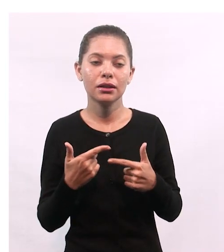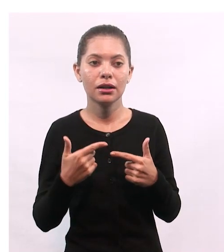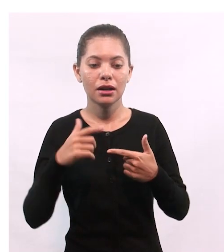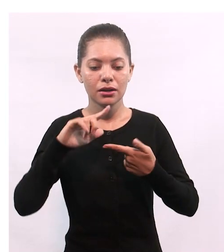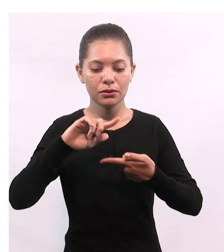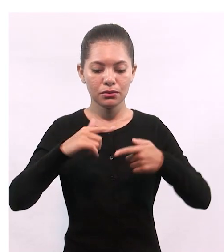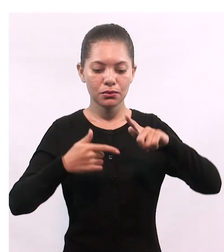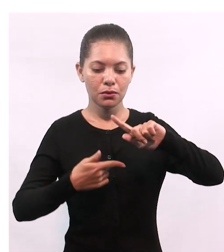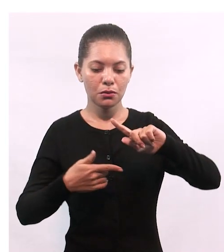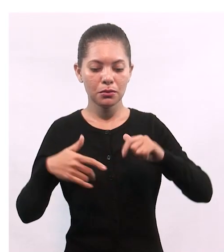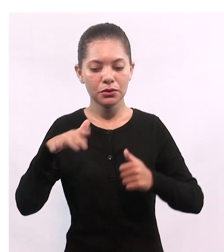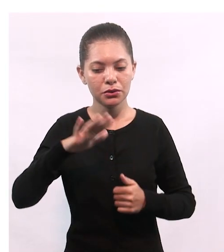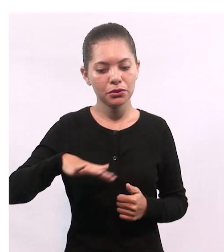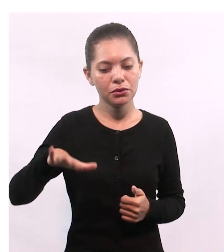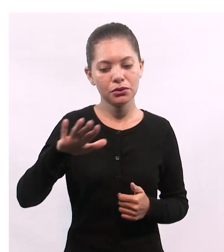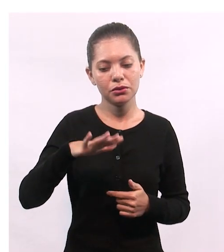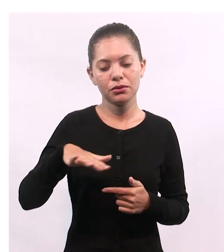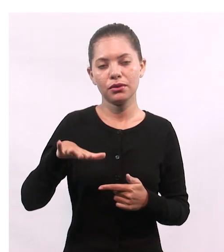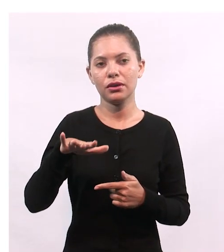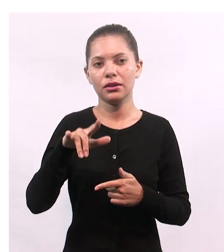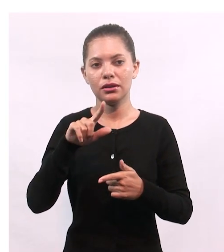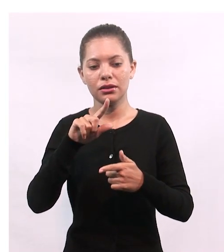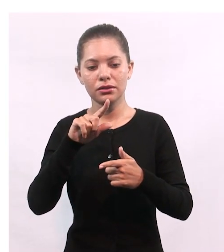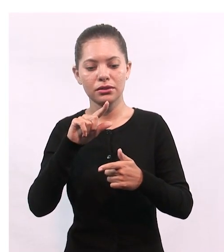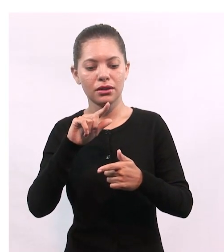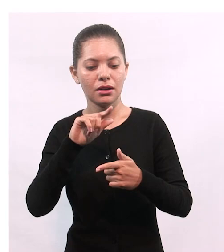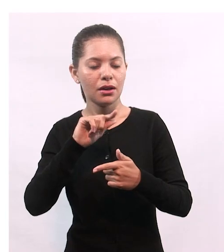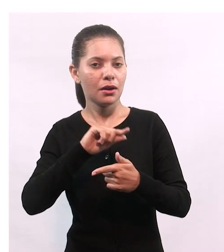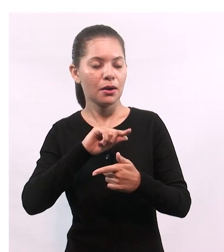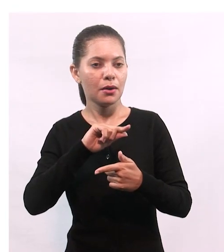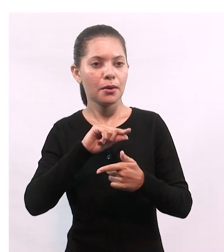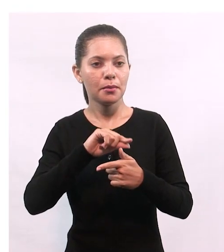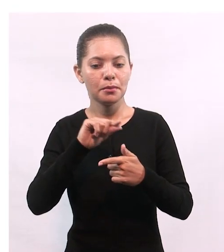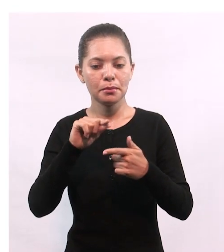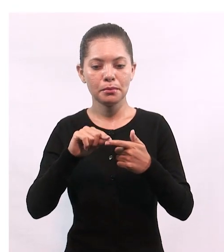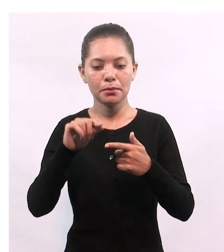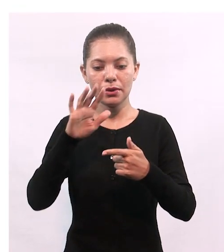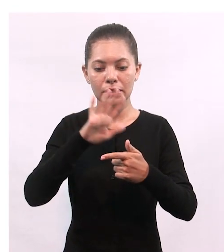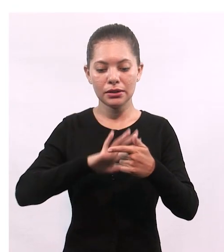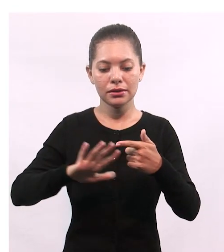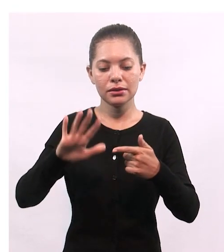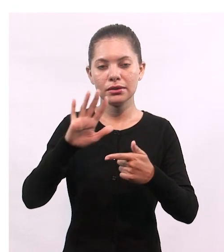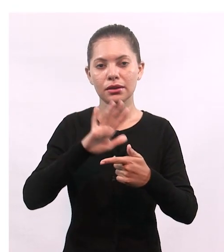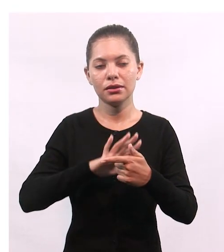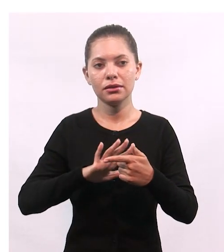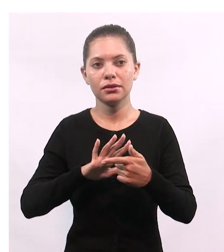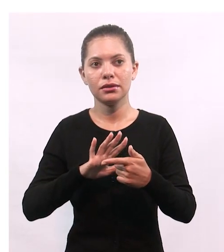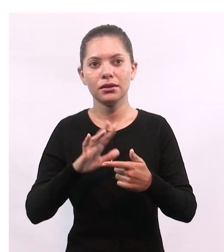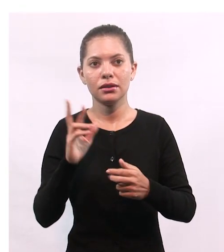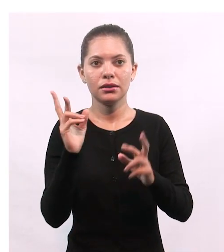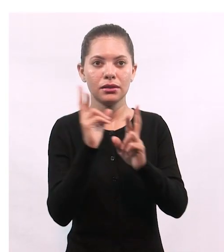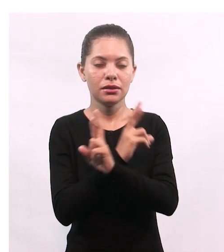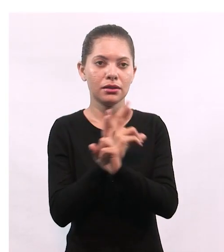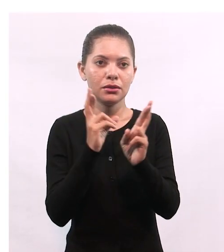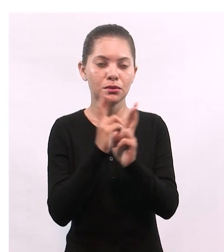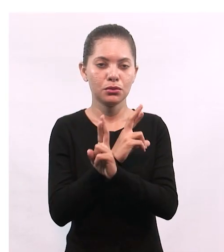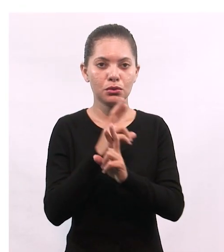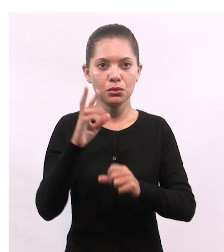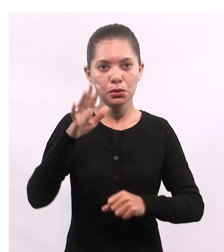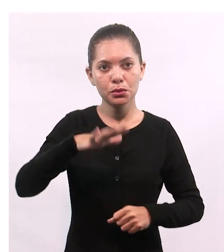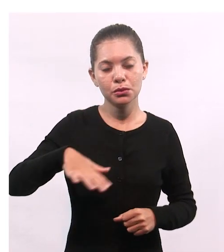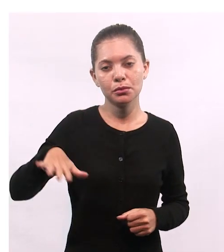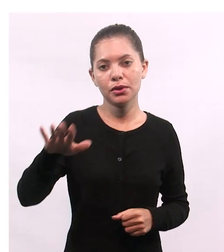formas geométricas, seja plano ou espacial, mas abordar conceitos do tipo as relações